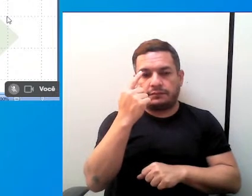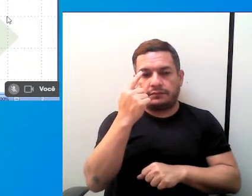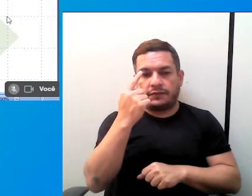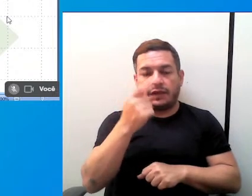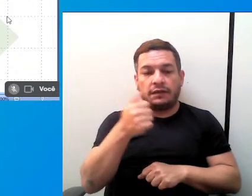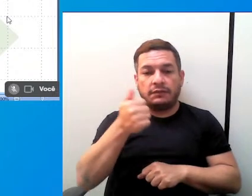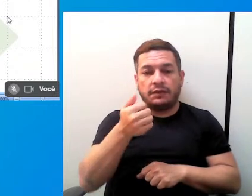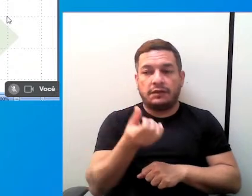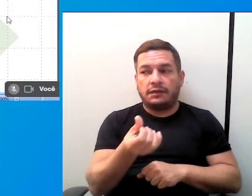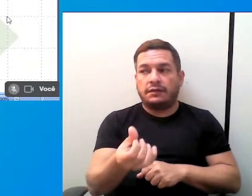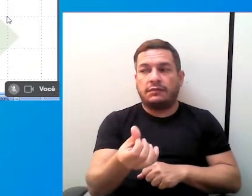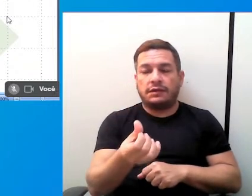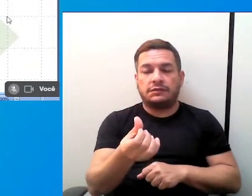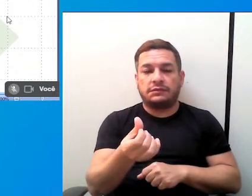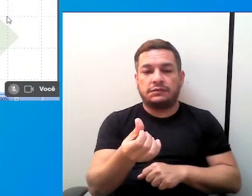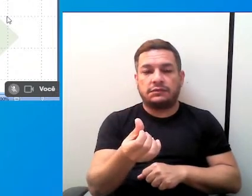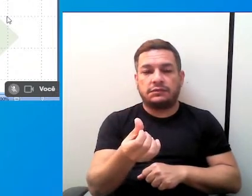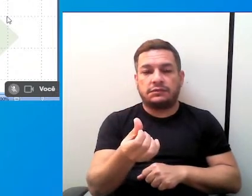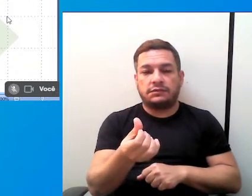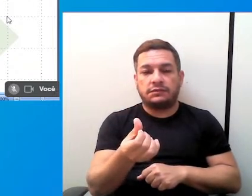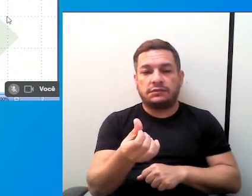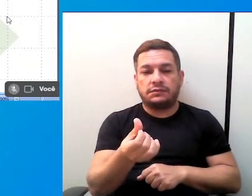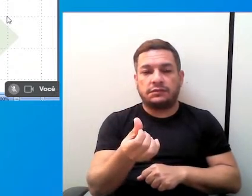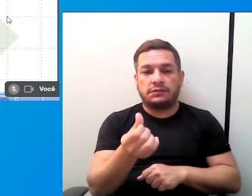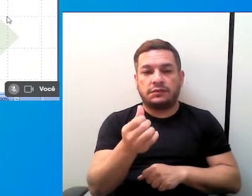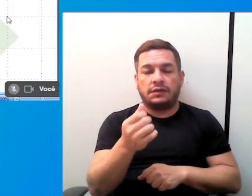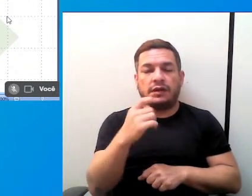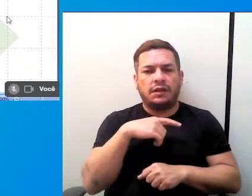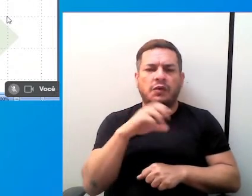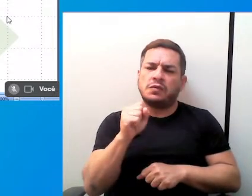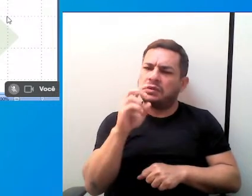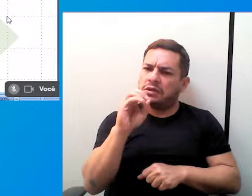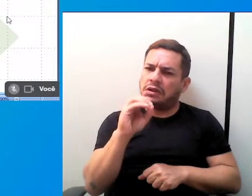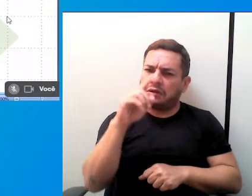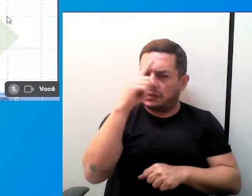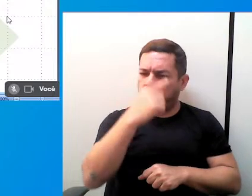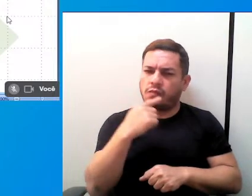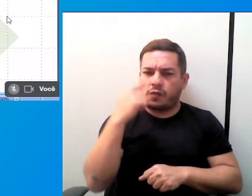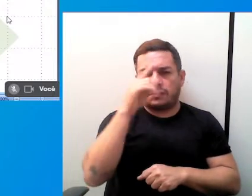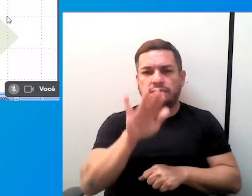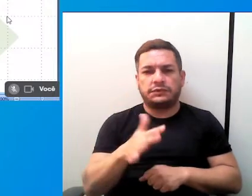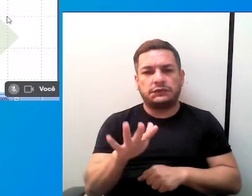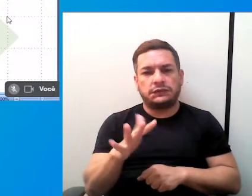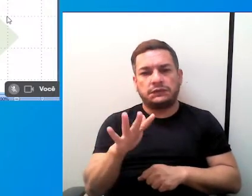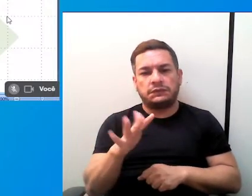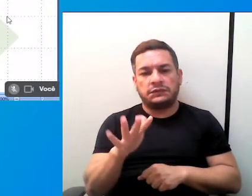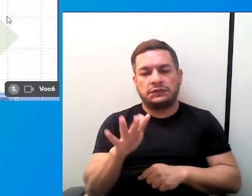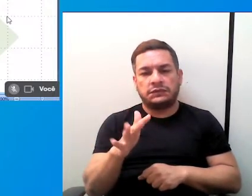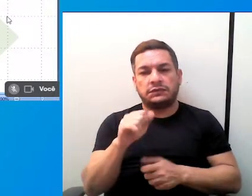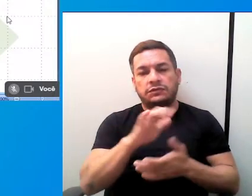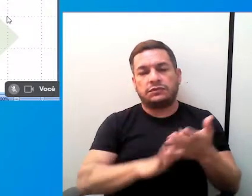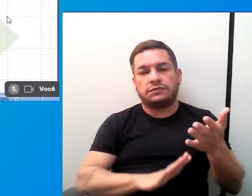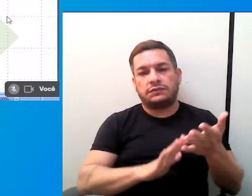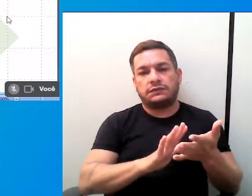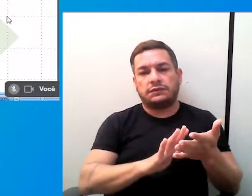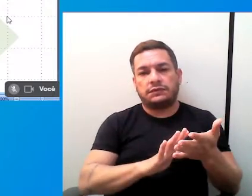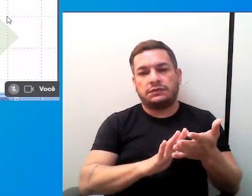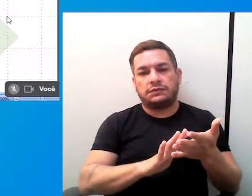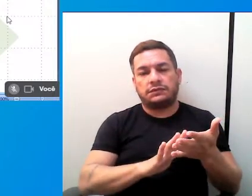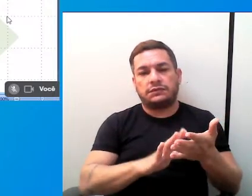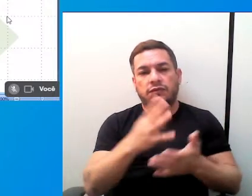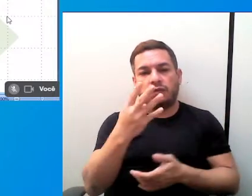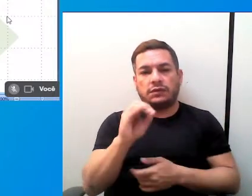no primeiro semestre, no primeiro ano, o aluno deve desenvolver 80 horas, mais ou menos, de 80 horas de atividade.